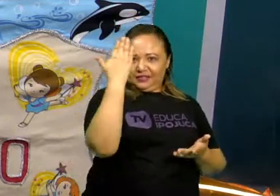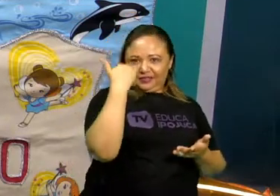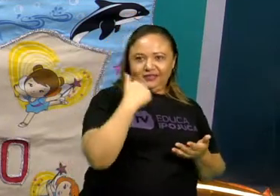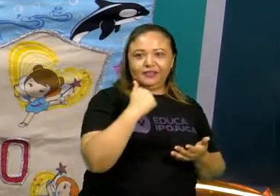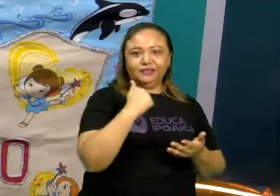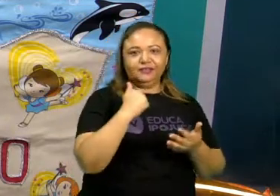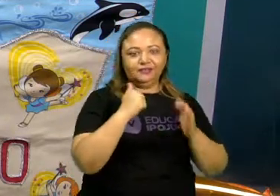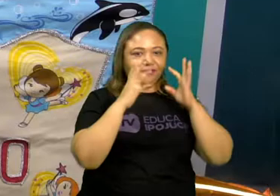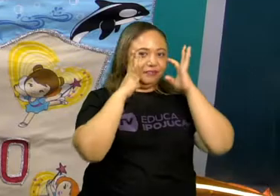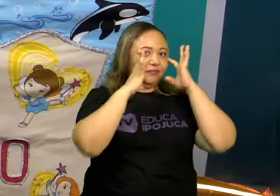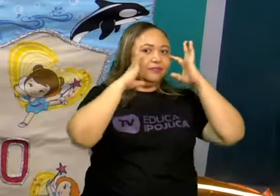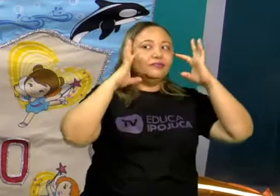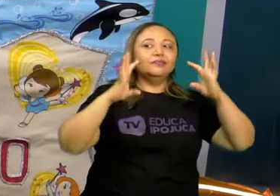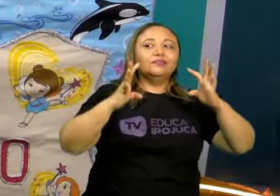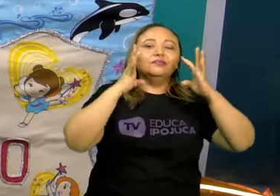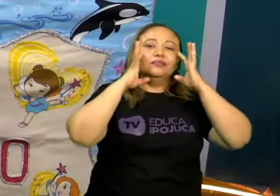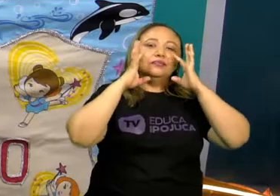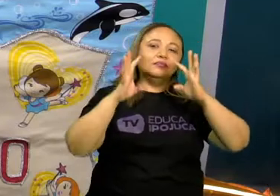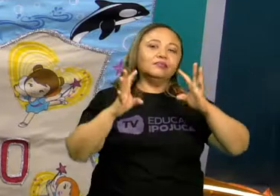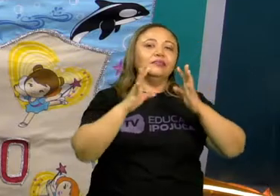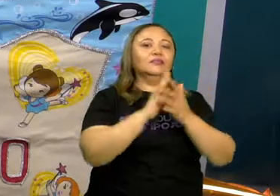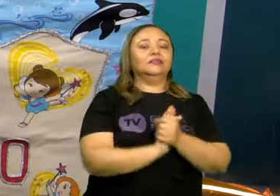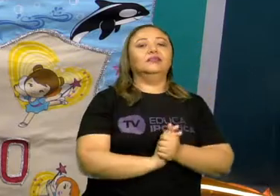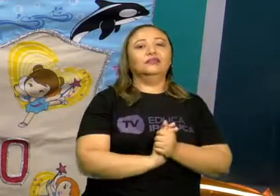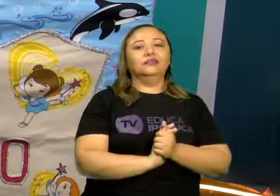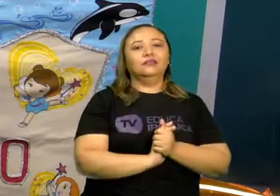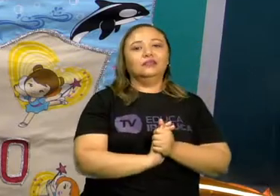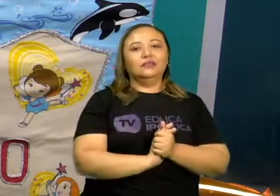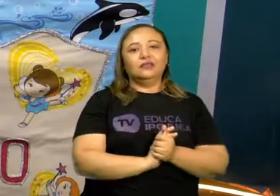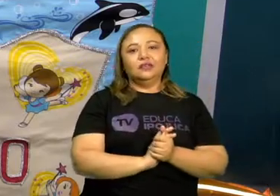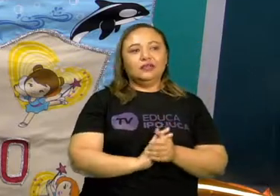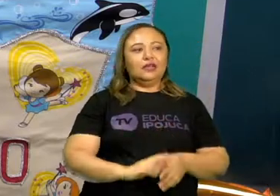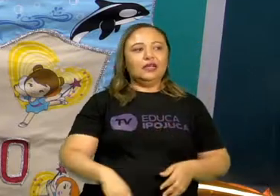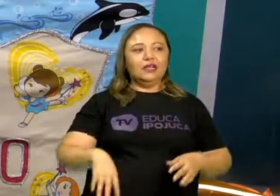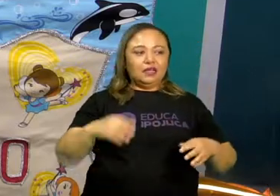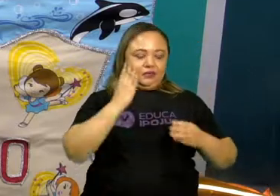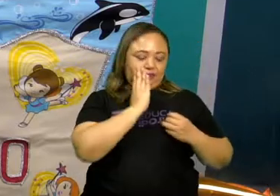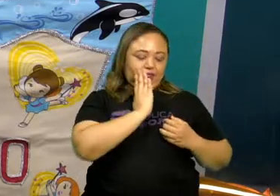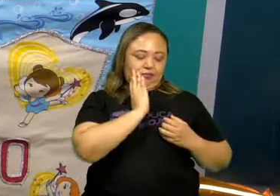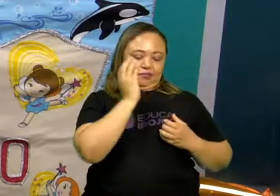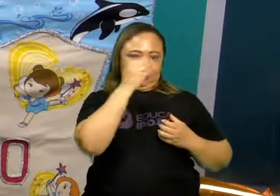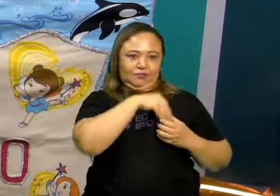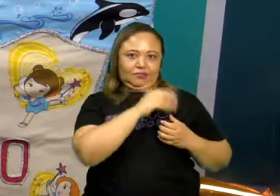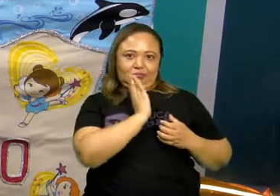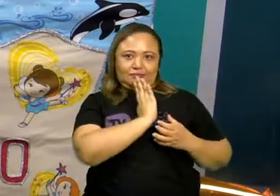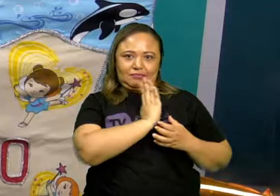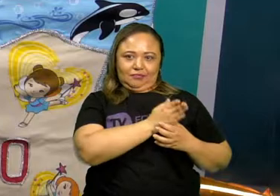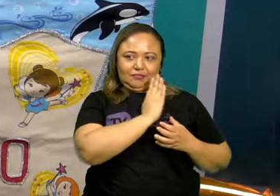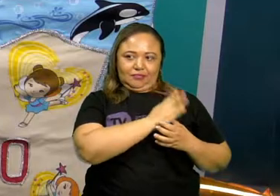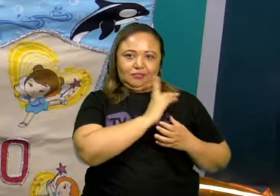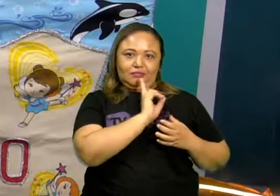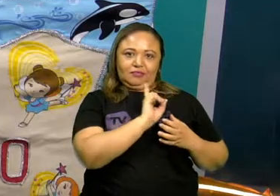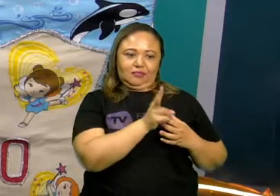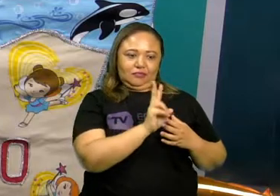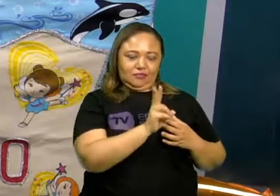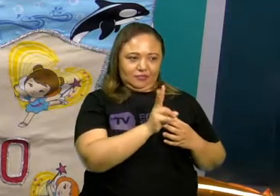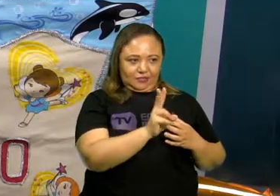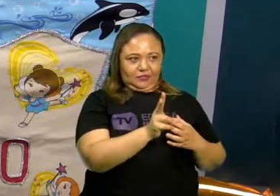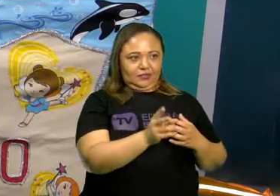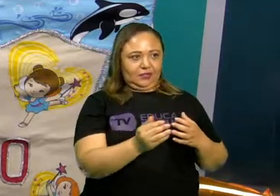contar. Vamos lá, preste atenção, que jamais ela vai sair do